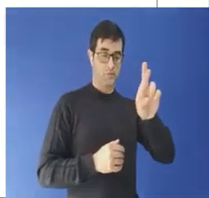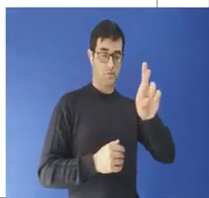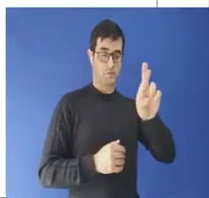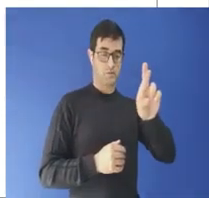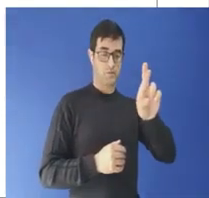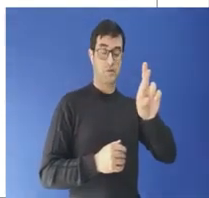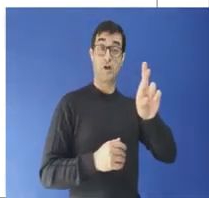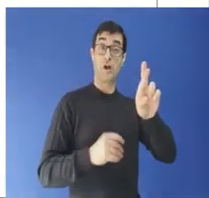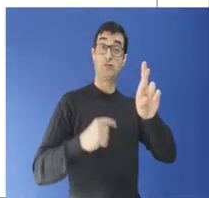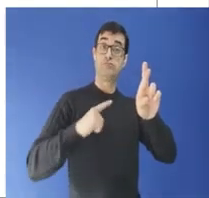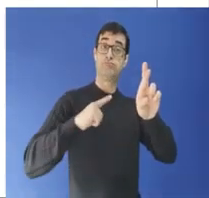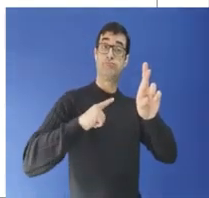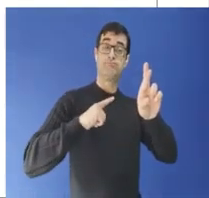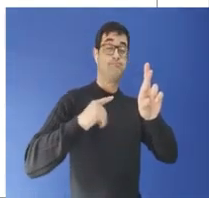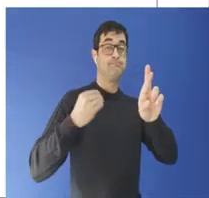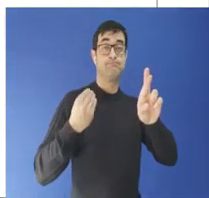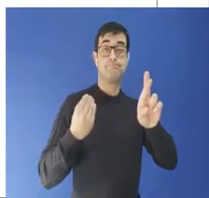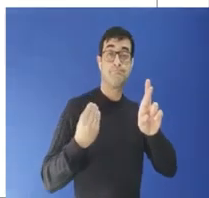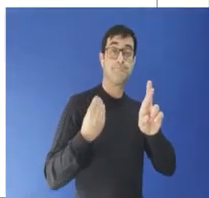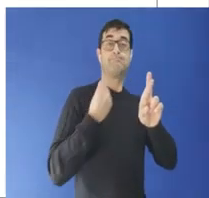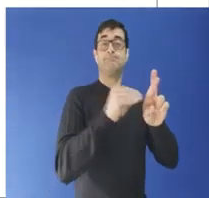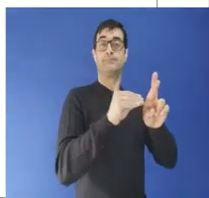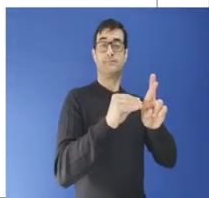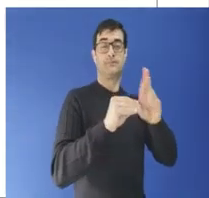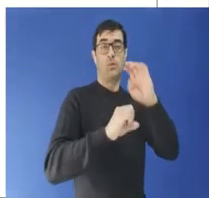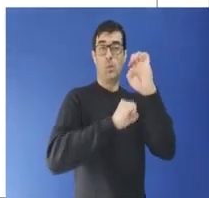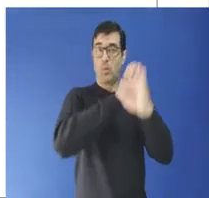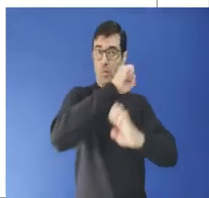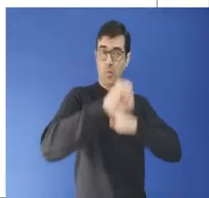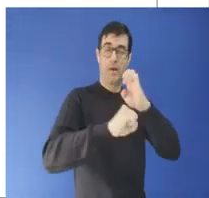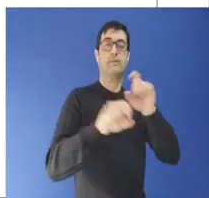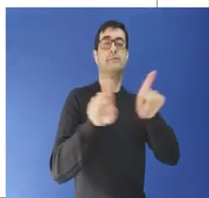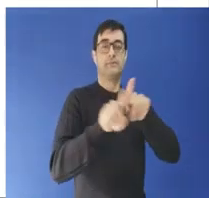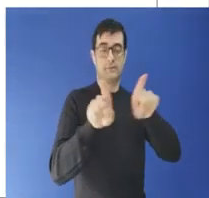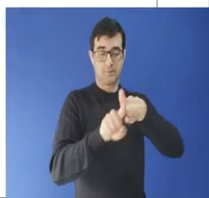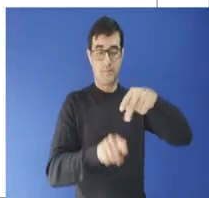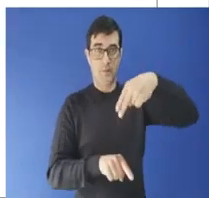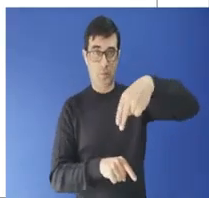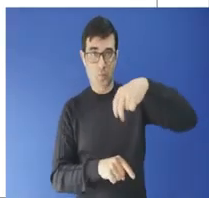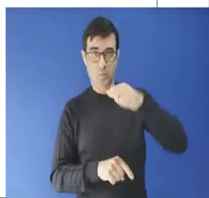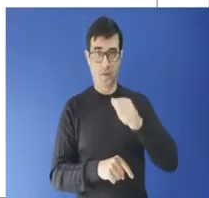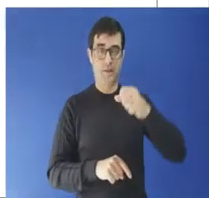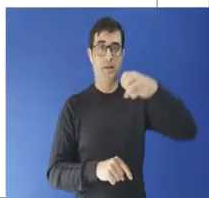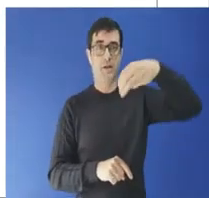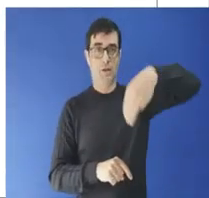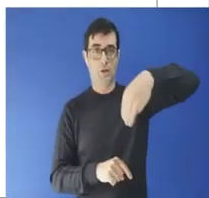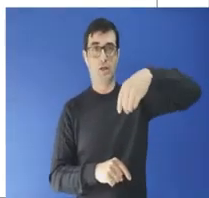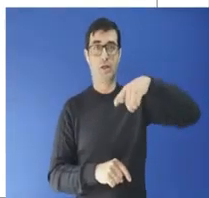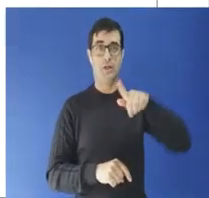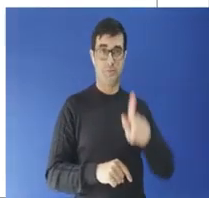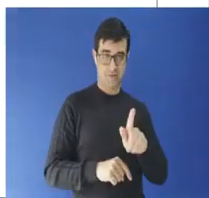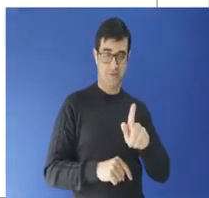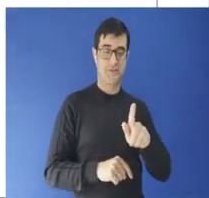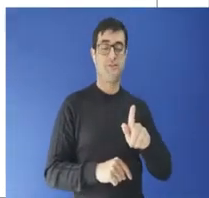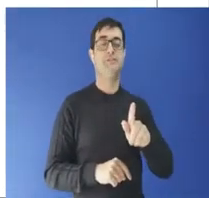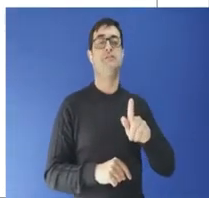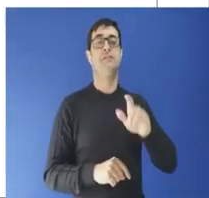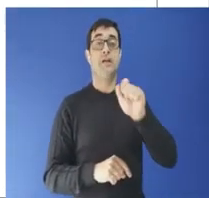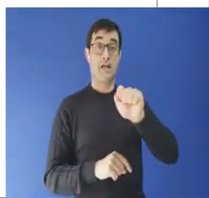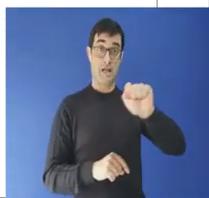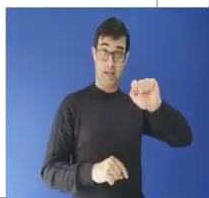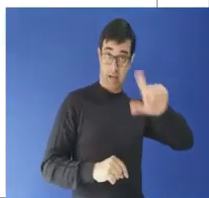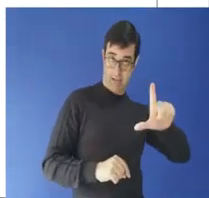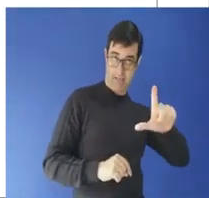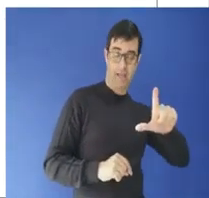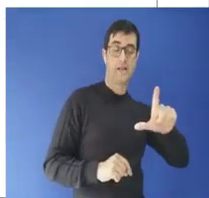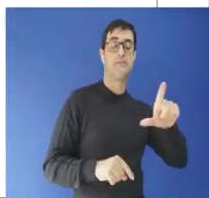atingir a configuração do hélio. Da mesma forma, o sódio, o magnésio e o alumínio, eles doam seus